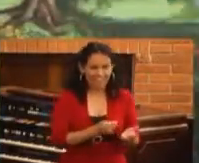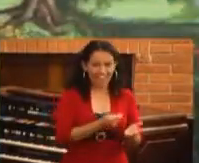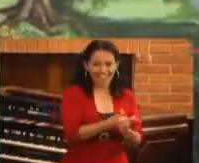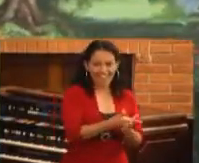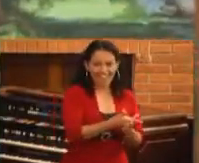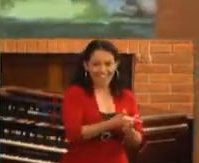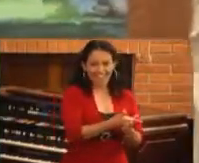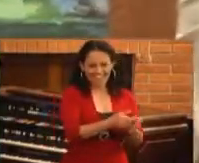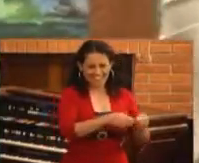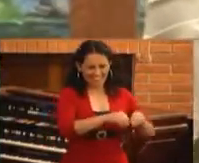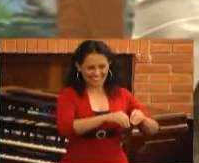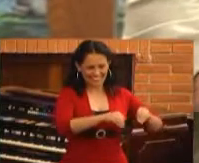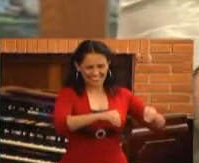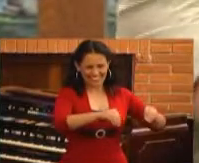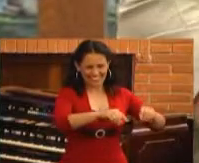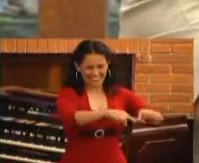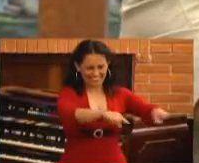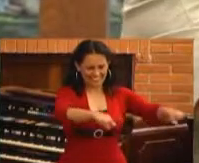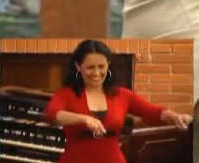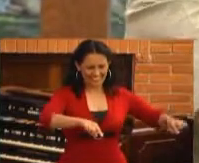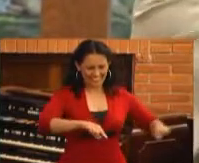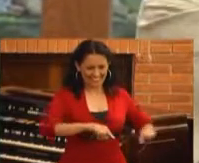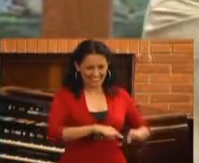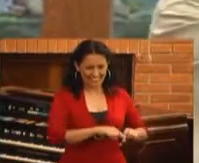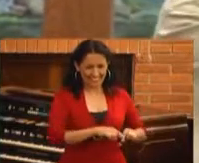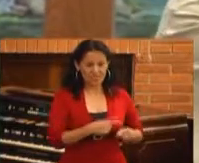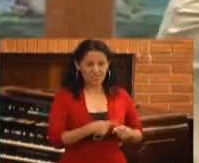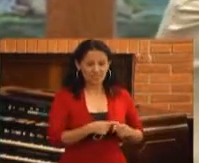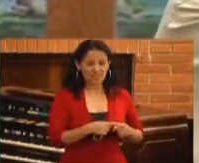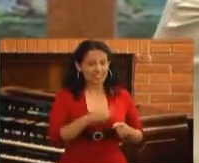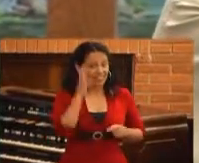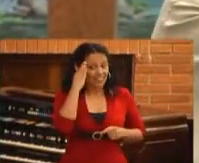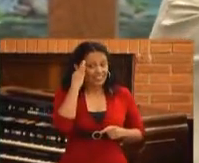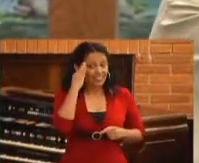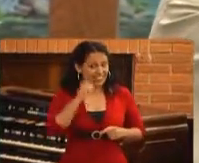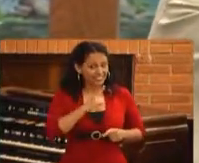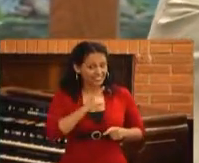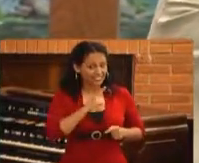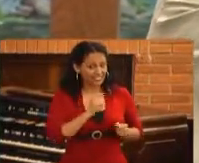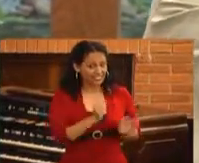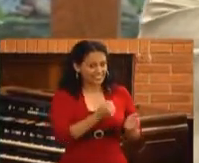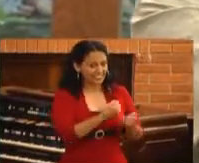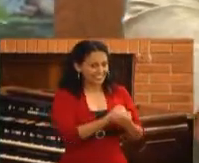e compra aquele campo. Porque tem um tesouro.